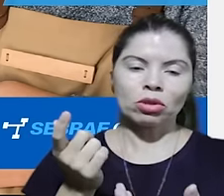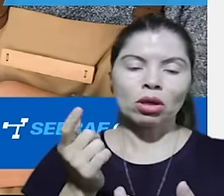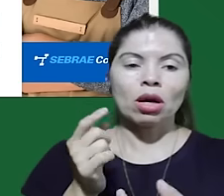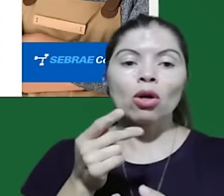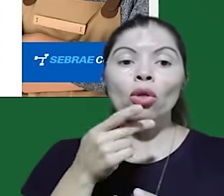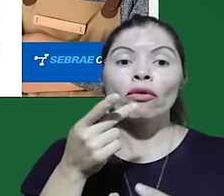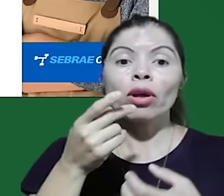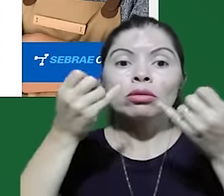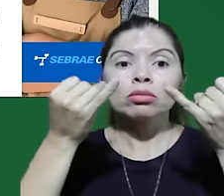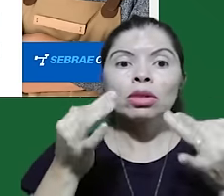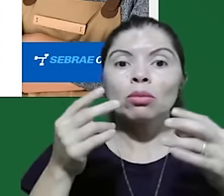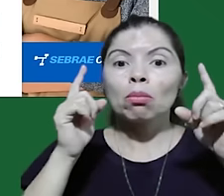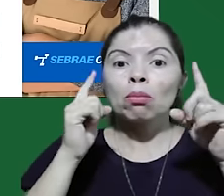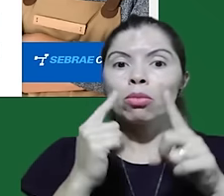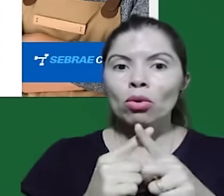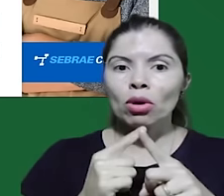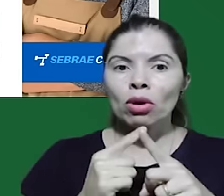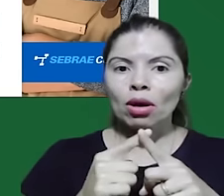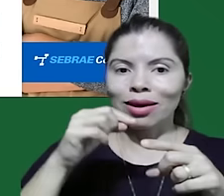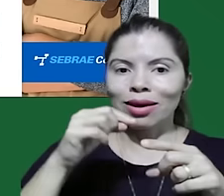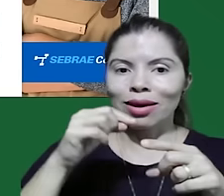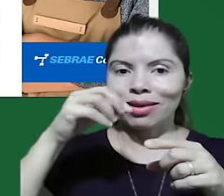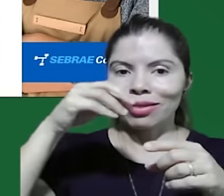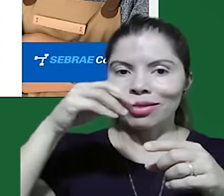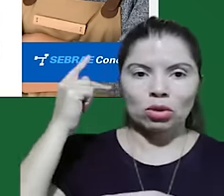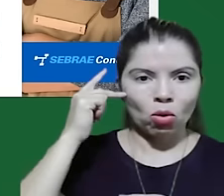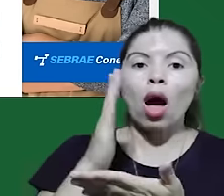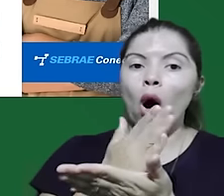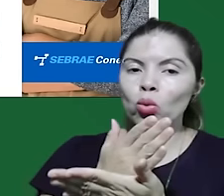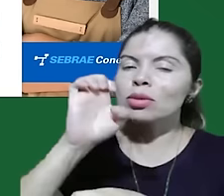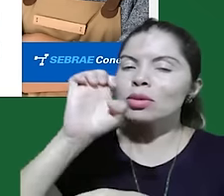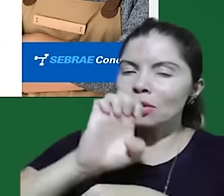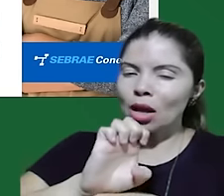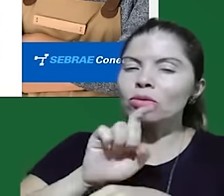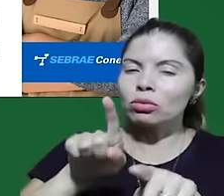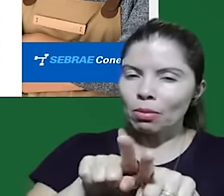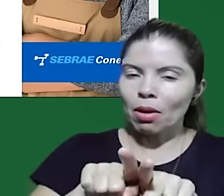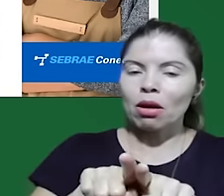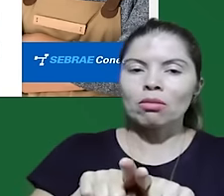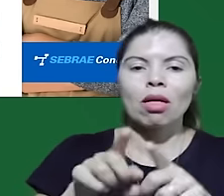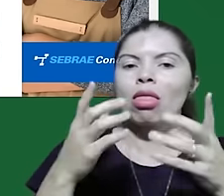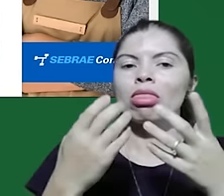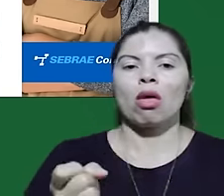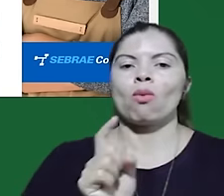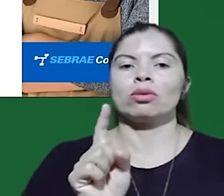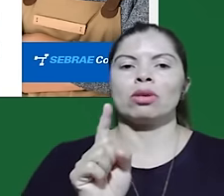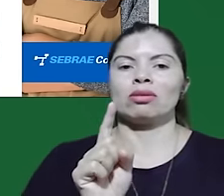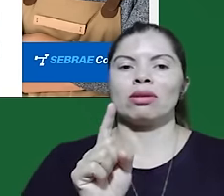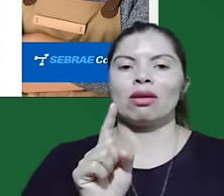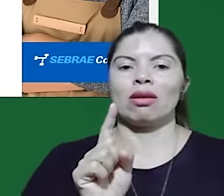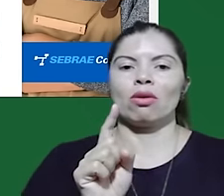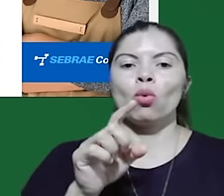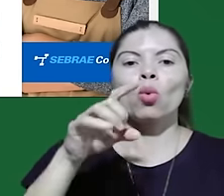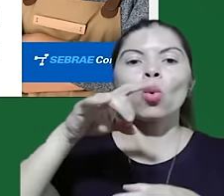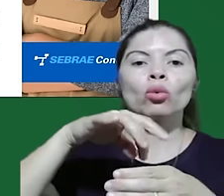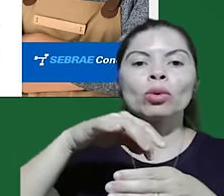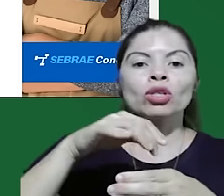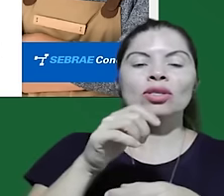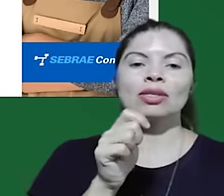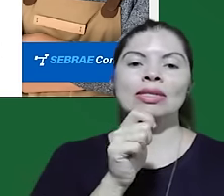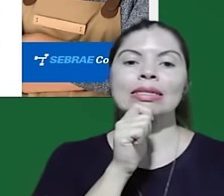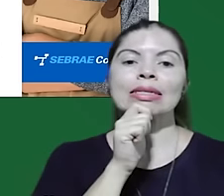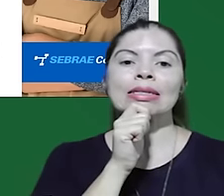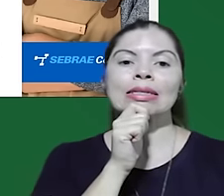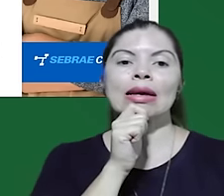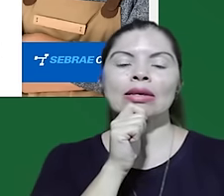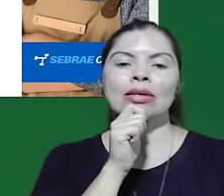isso Por quê dentro do Estado de São Paulo e em alguns estados também não aceita contribuinte isento de inscrição então se você selecionar